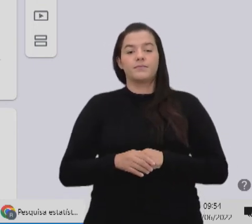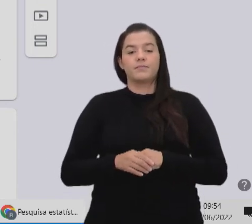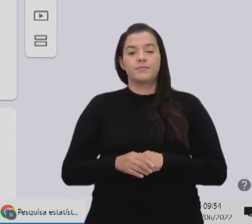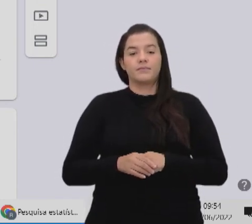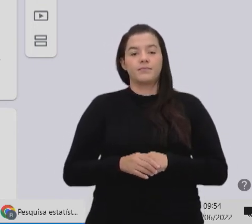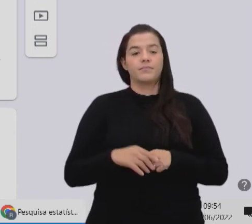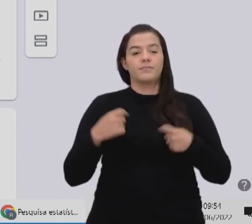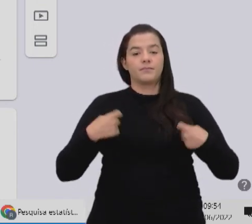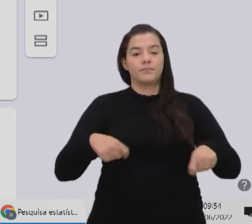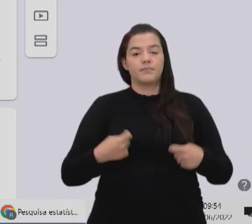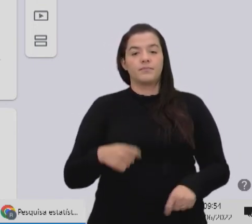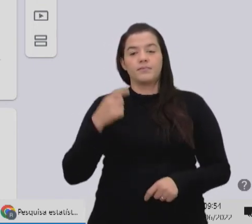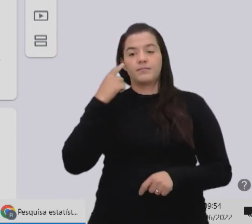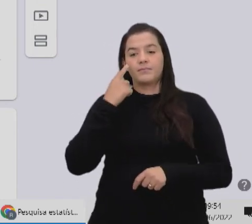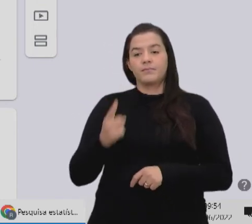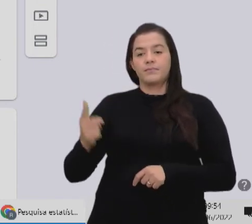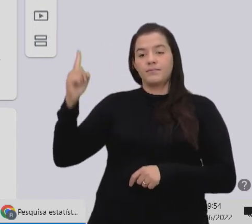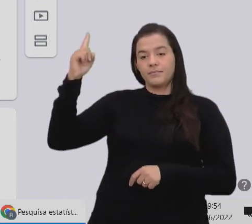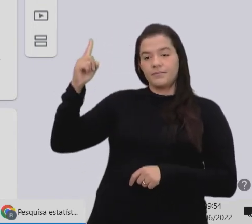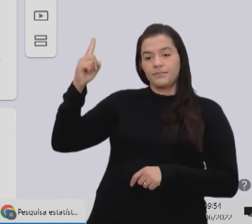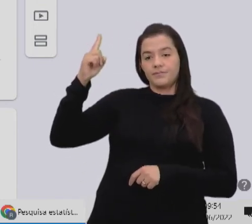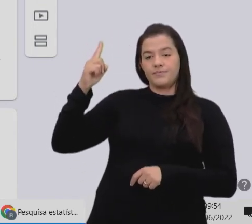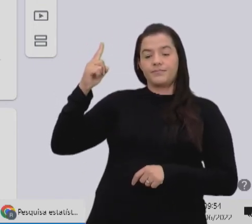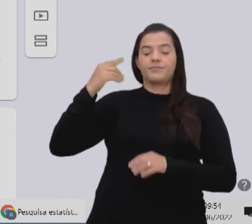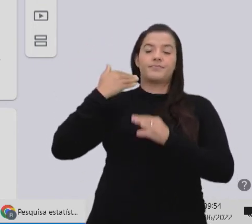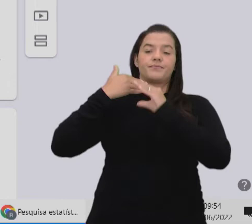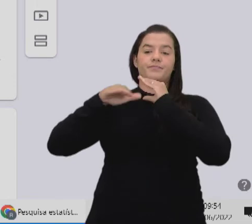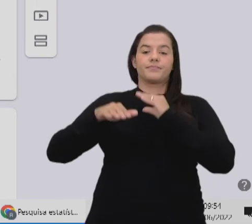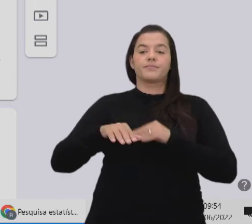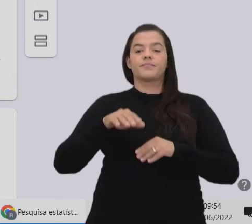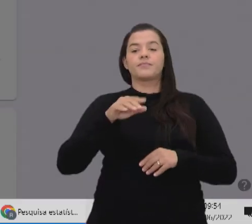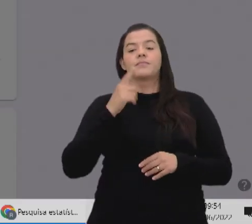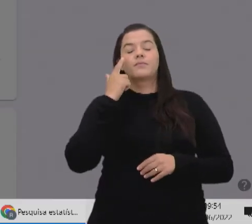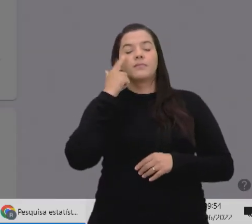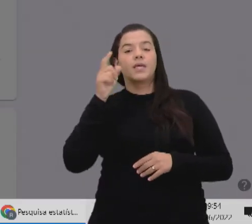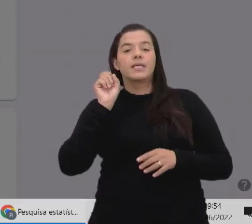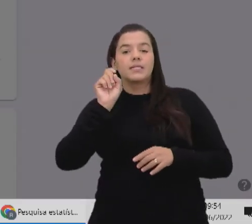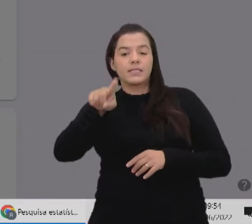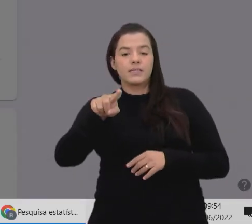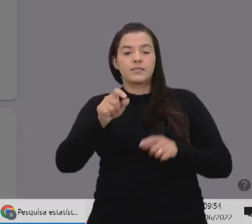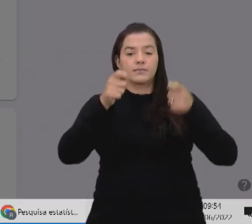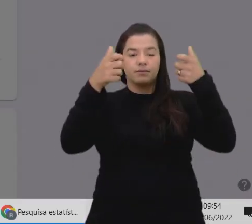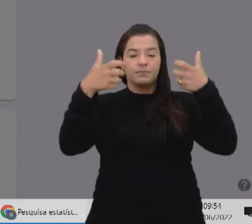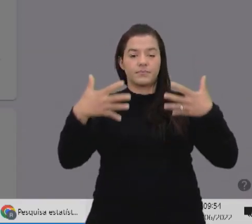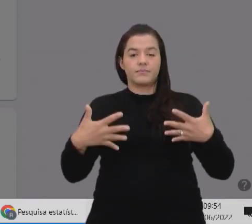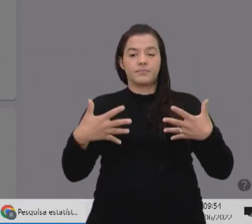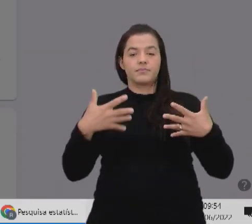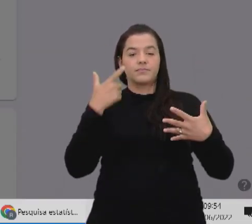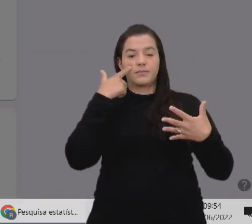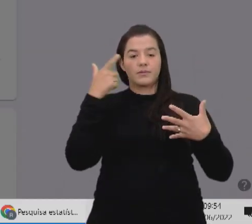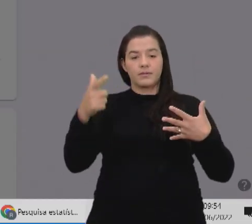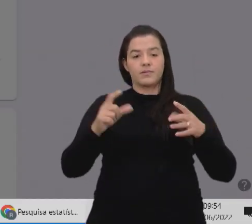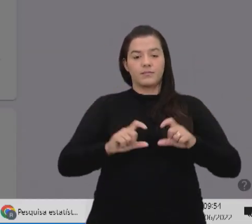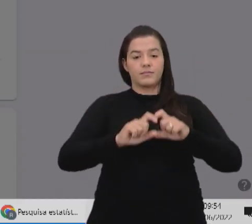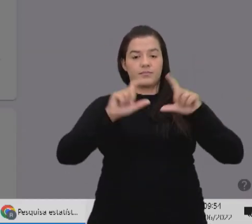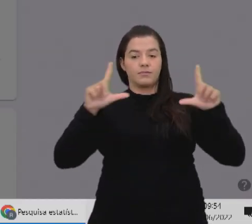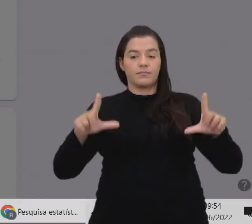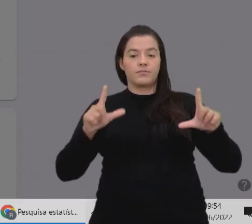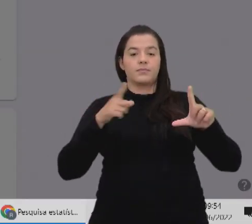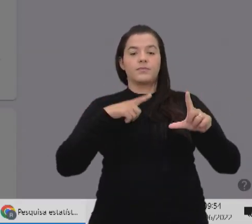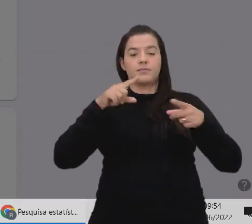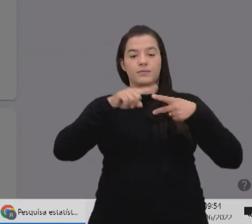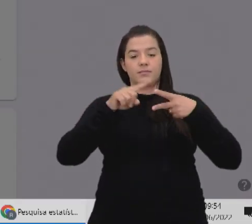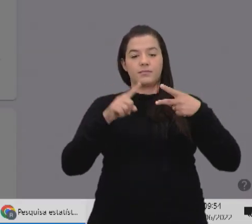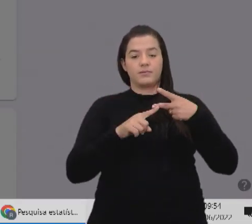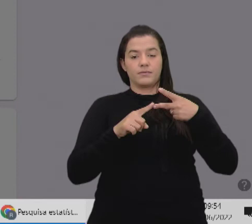que ter um enderecinho. Então, aqui em cima, no canto direito, a gente tem um enviar. Quando eu clico em enviar, ele aparece uma janela. E aí eu tenho 2